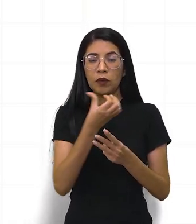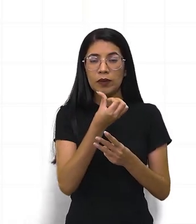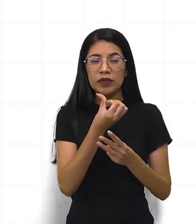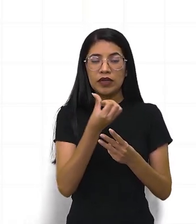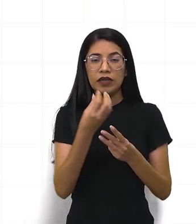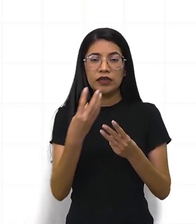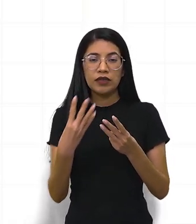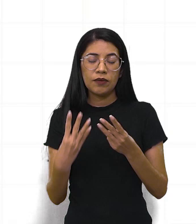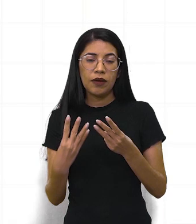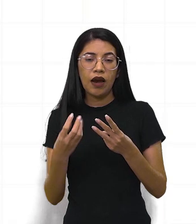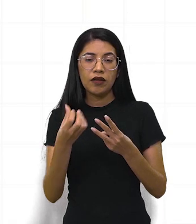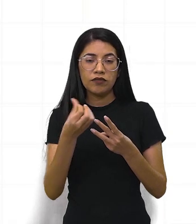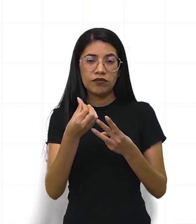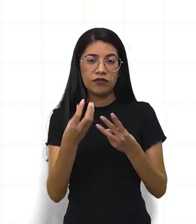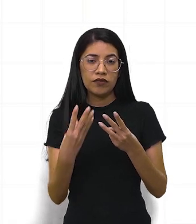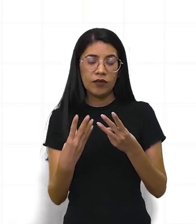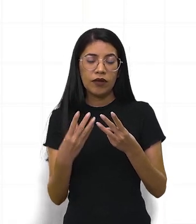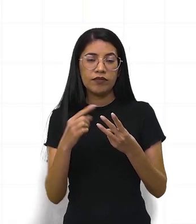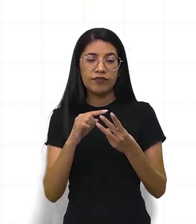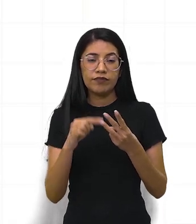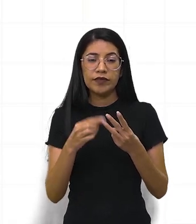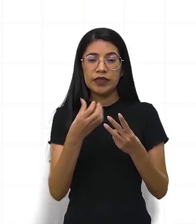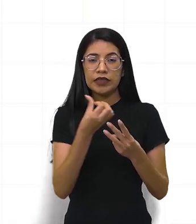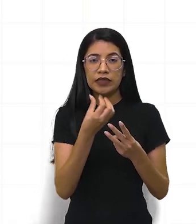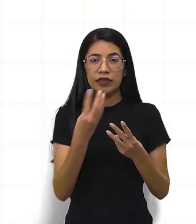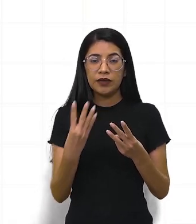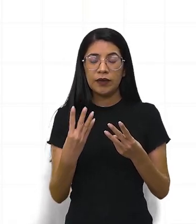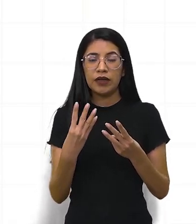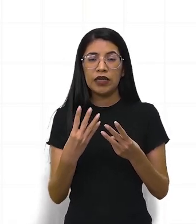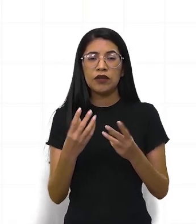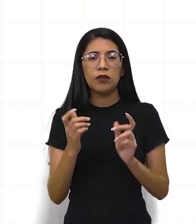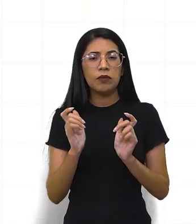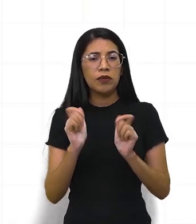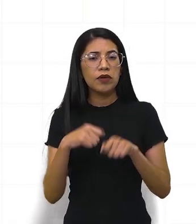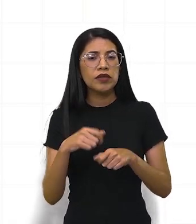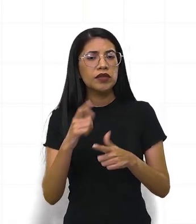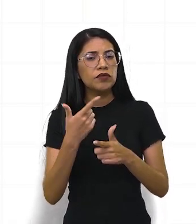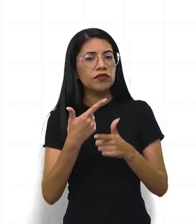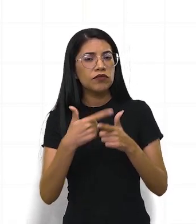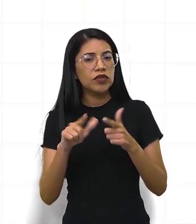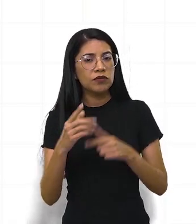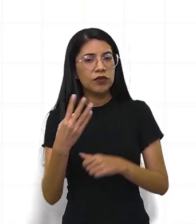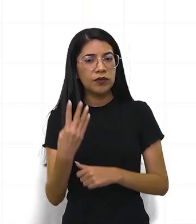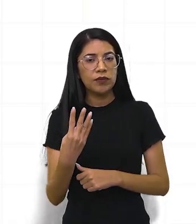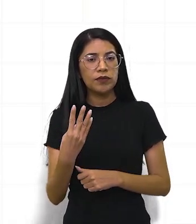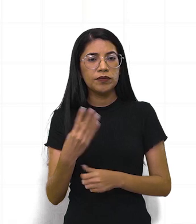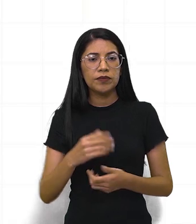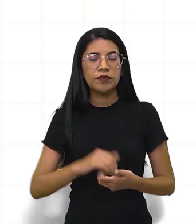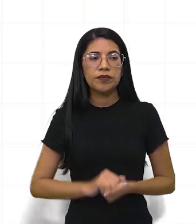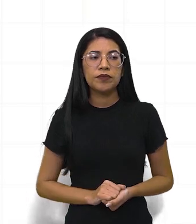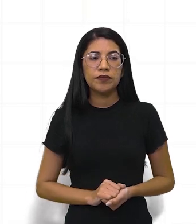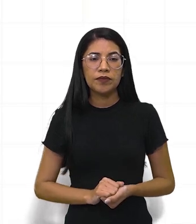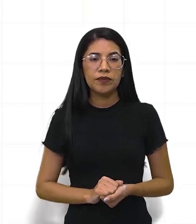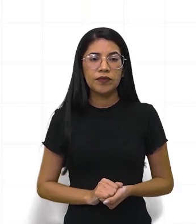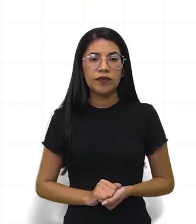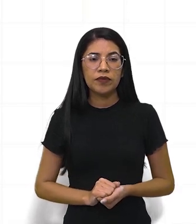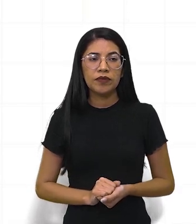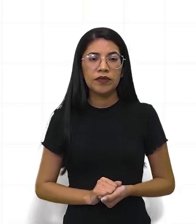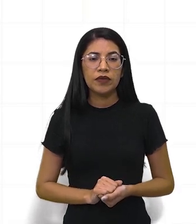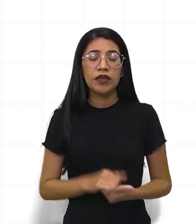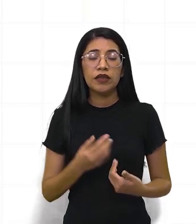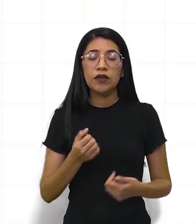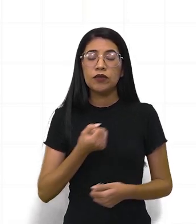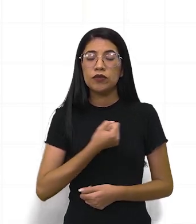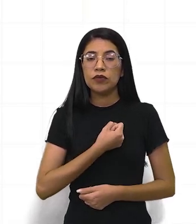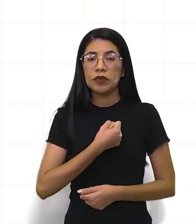o 64. Esse número, ele é divisível por 4? Então, um número é